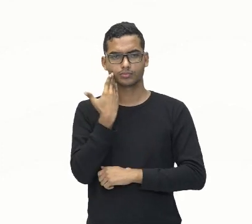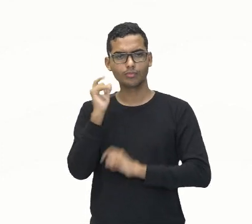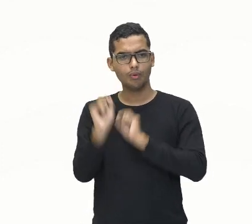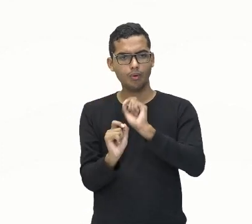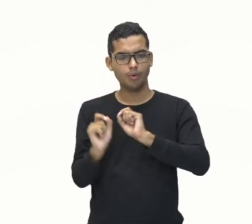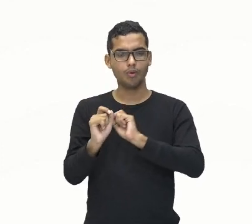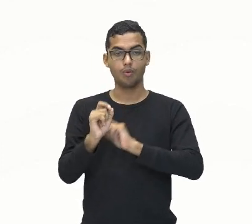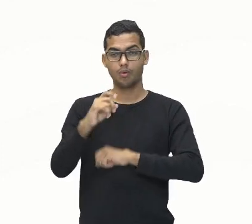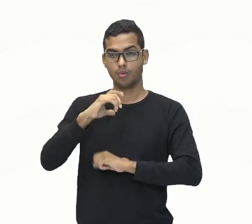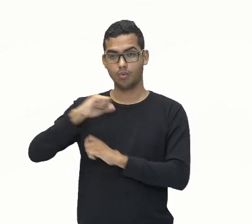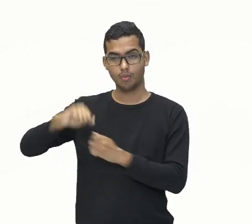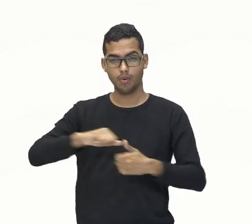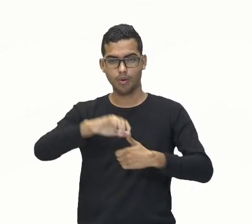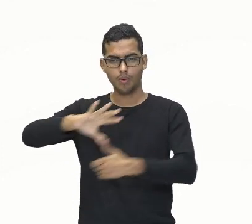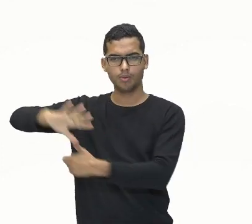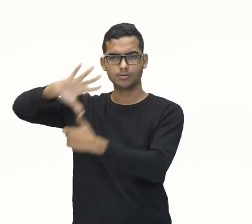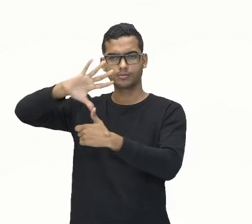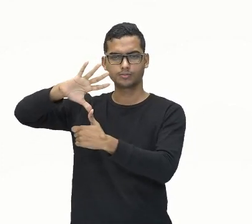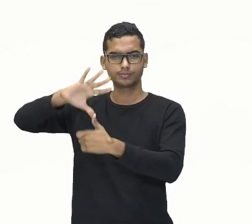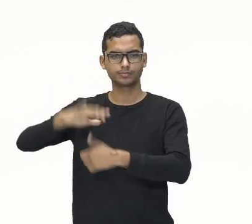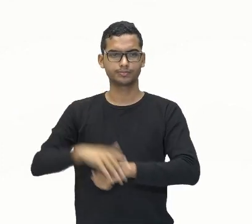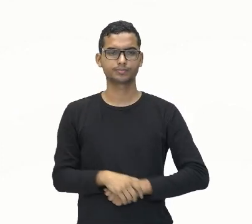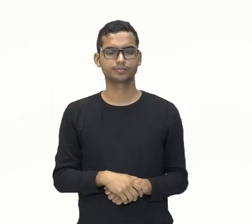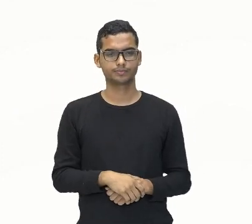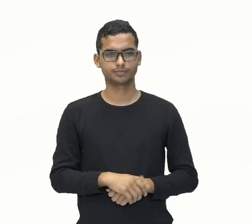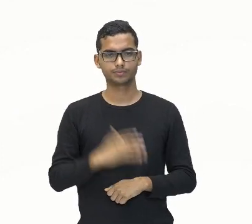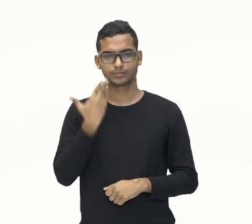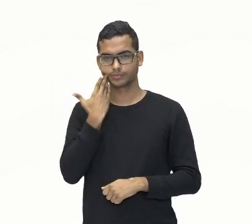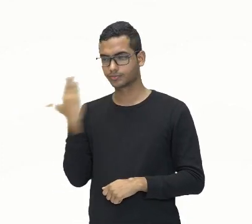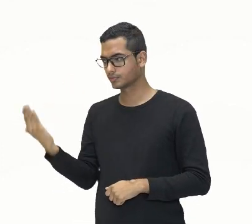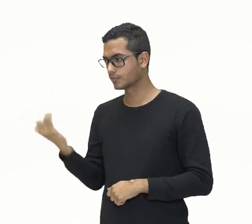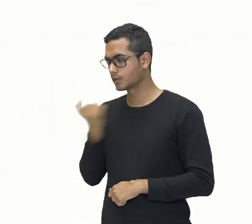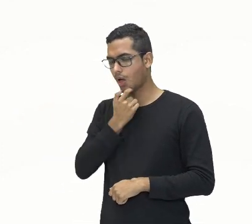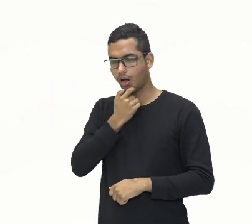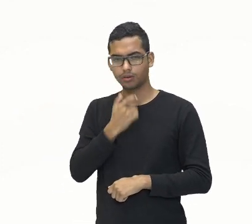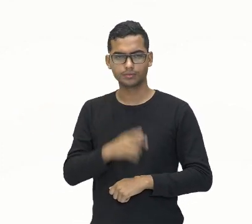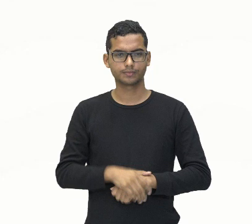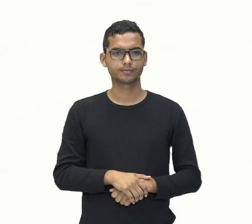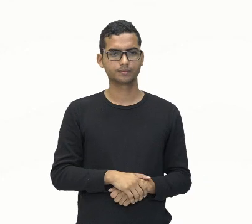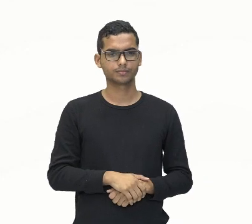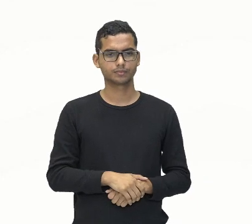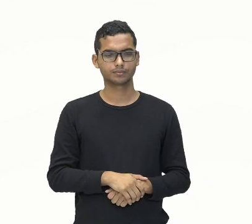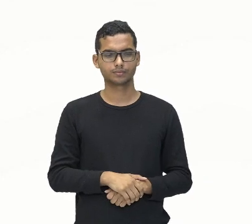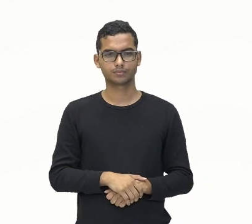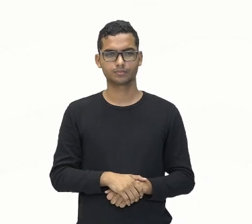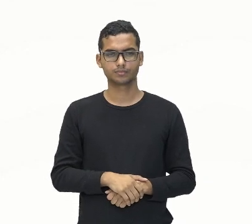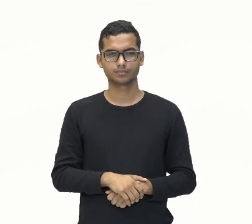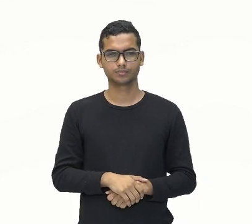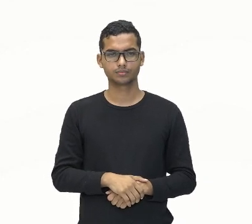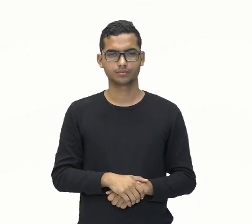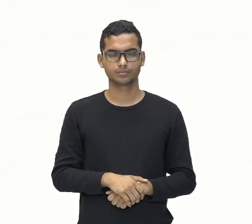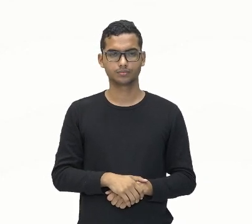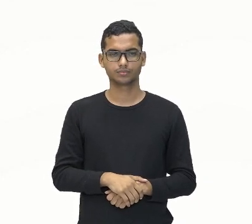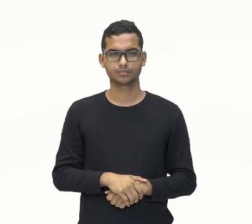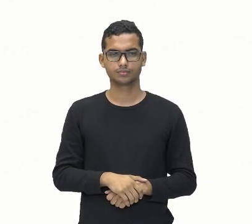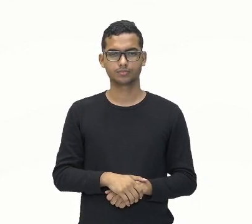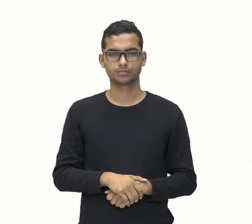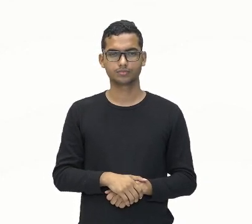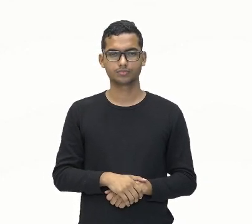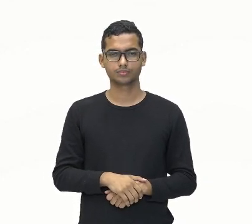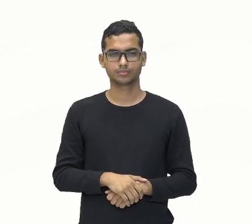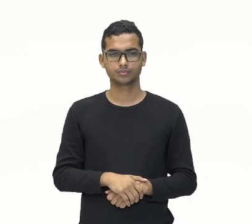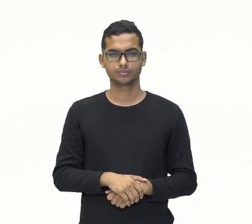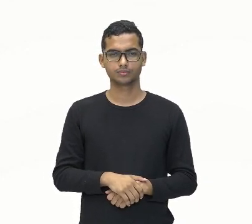né? Entre United States, Mexico e Canada Agreement, que é o USMCA. Os membros